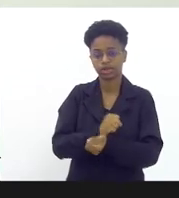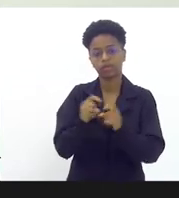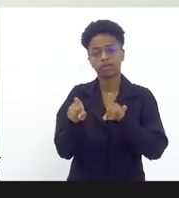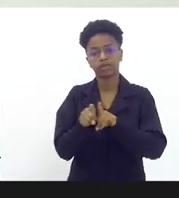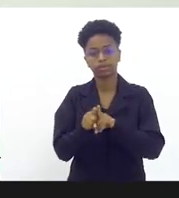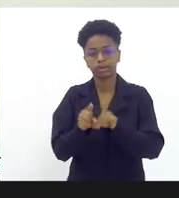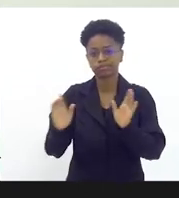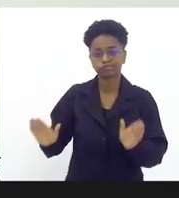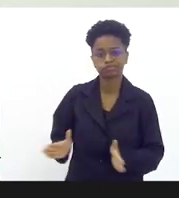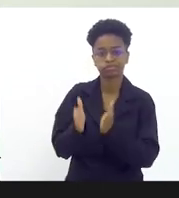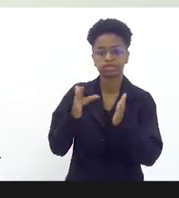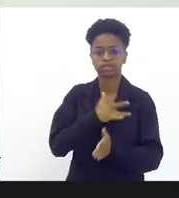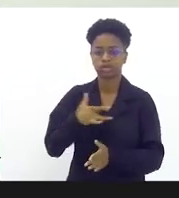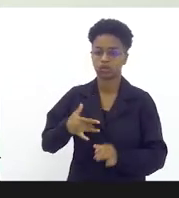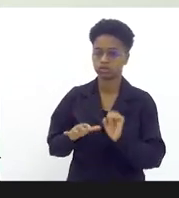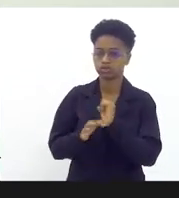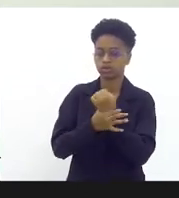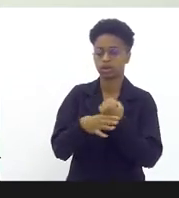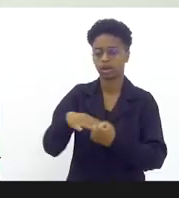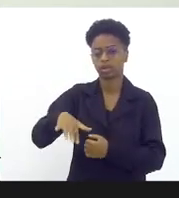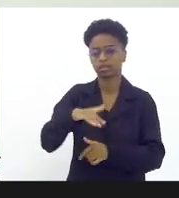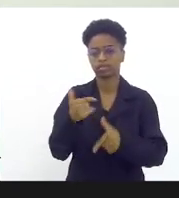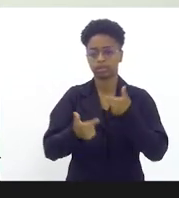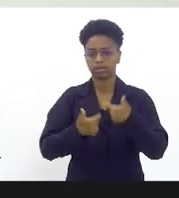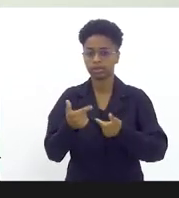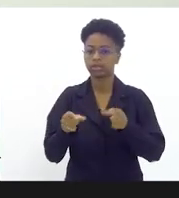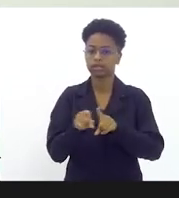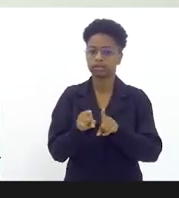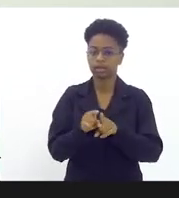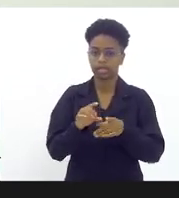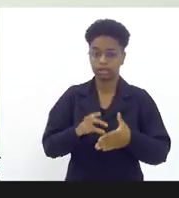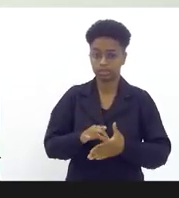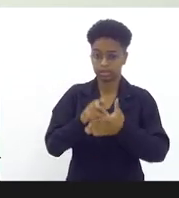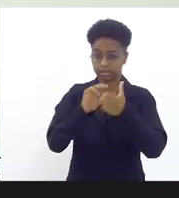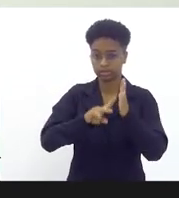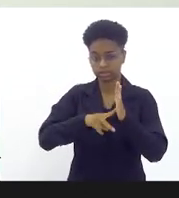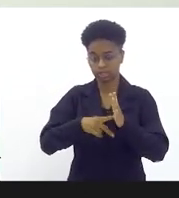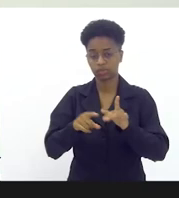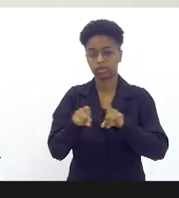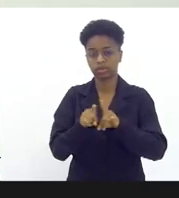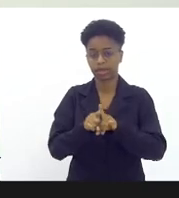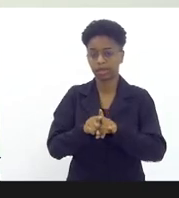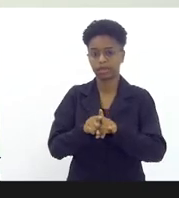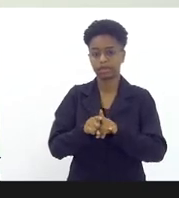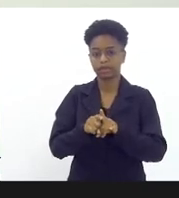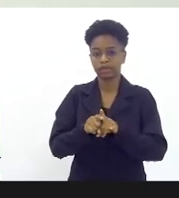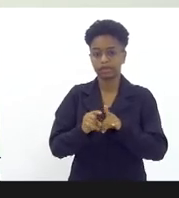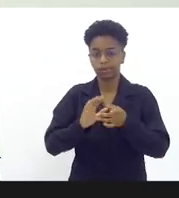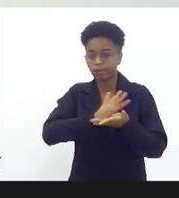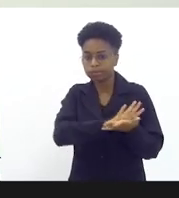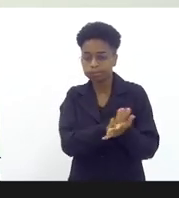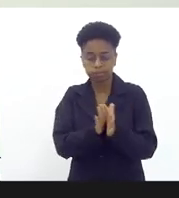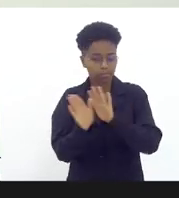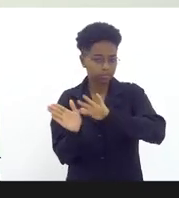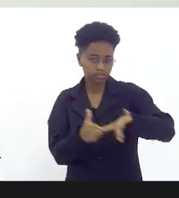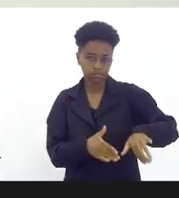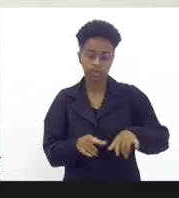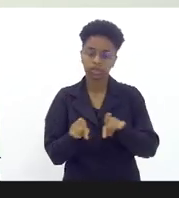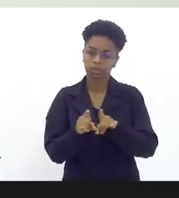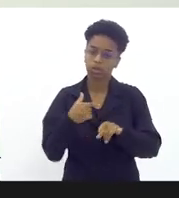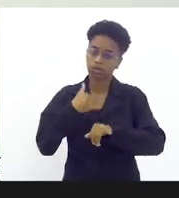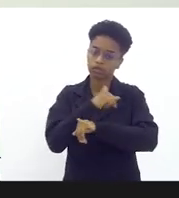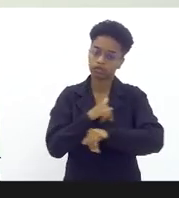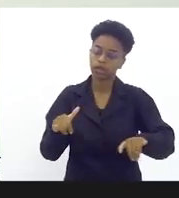a promoção da saúde e segurança no trabalho, né, a garantia da liberdade sindical e o princípio da não discriminação. Eu trago isso aqui para dizer que não